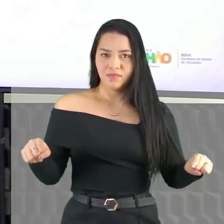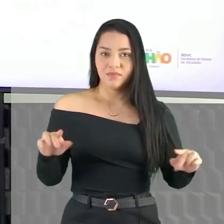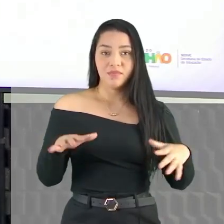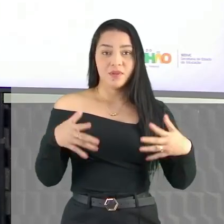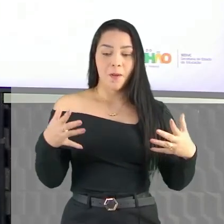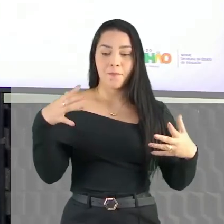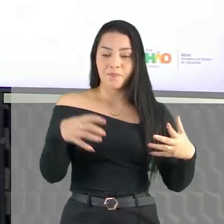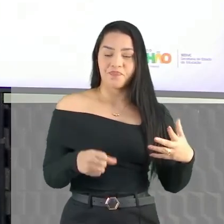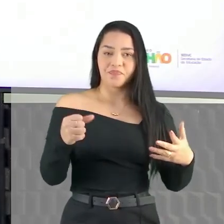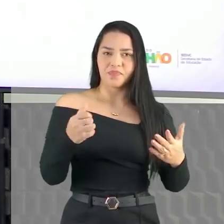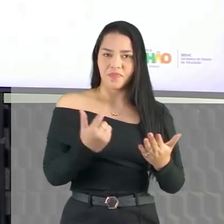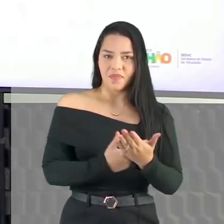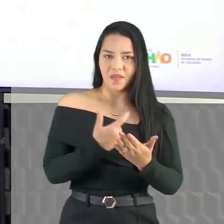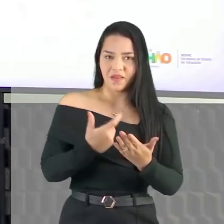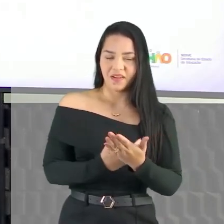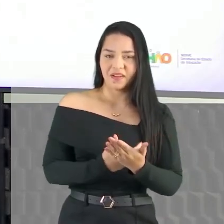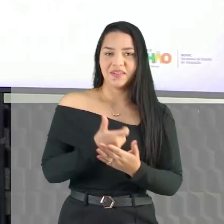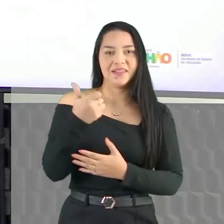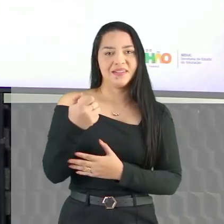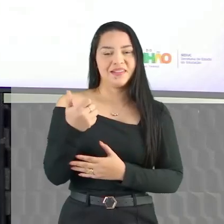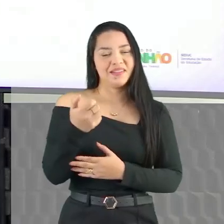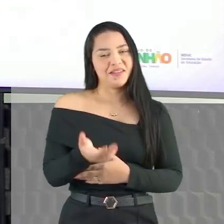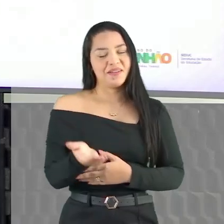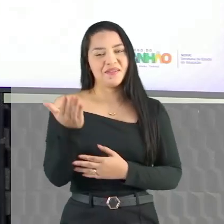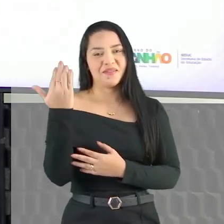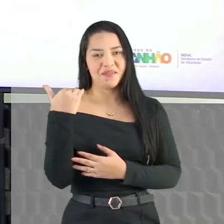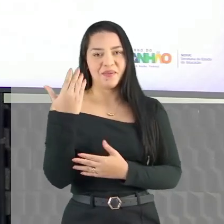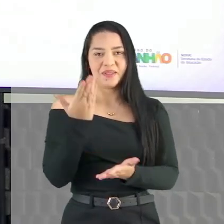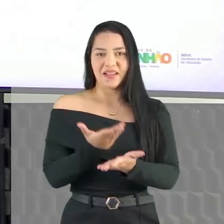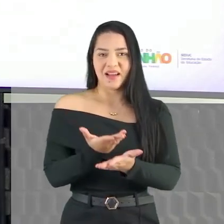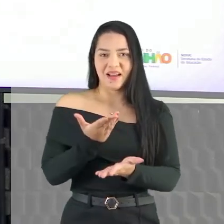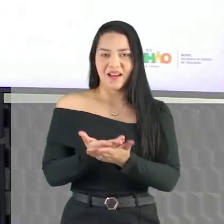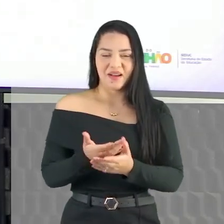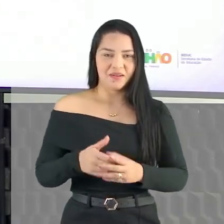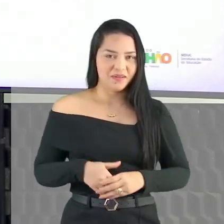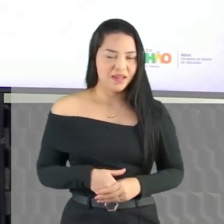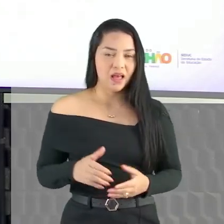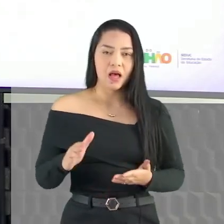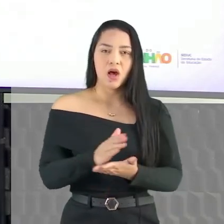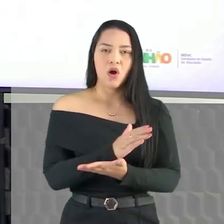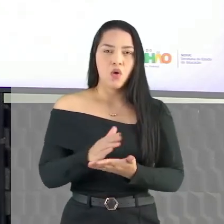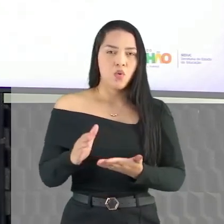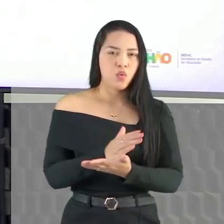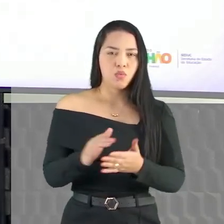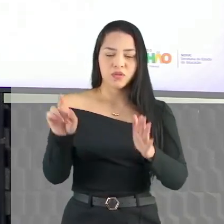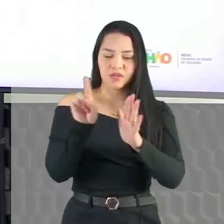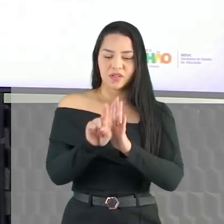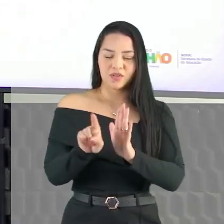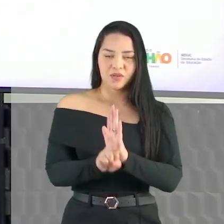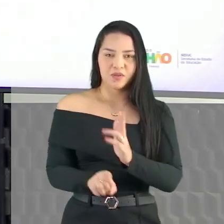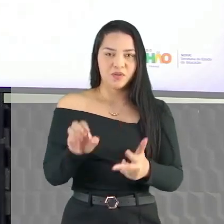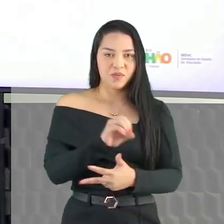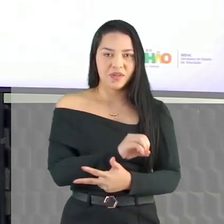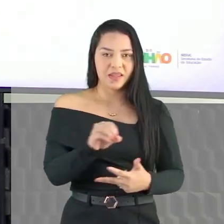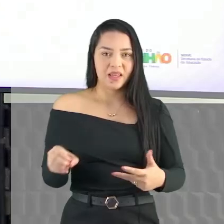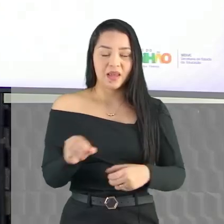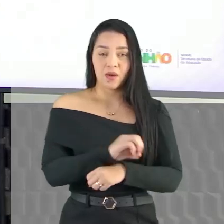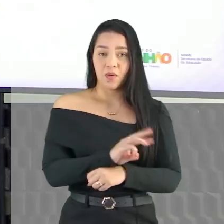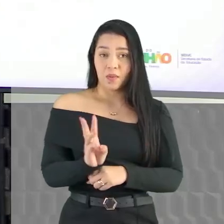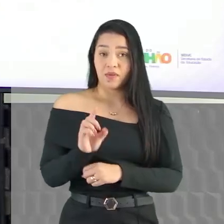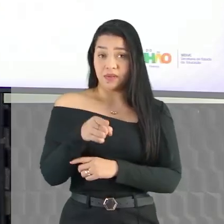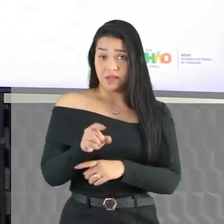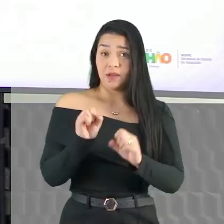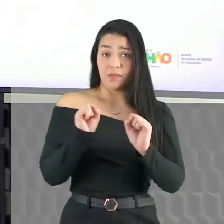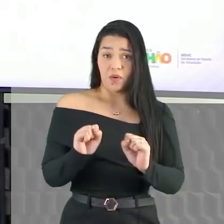Então pegue papel e caneta e vamos para a nossa aula, resolvendo algumas questões do Enem, da UEMA, para que